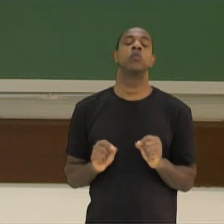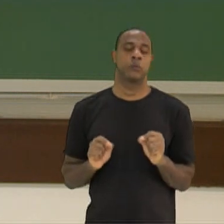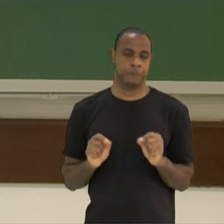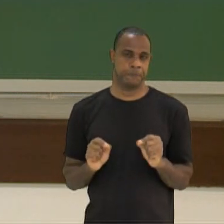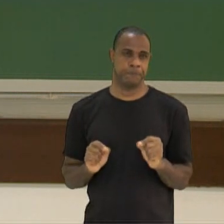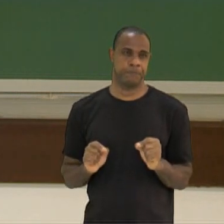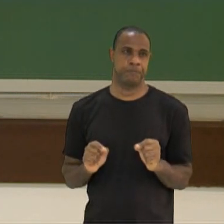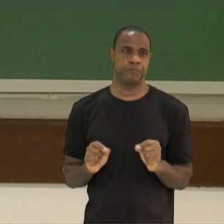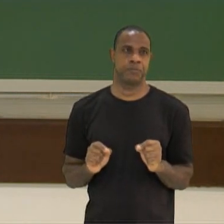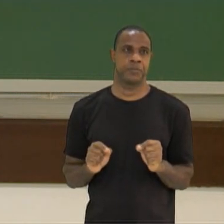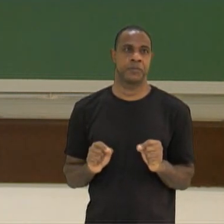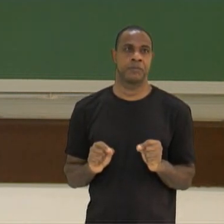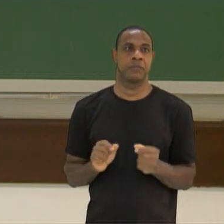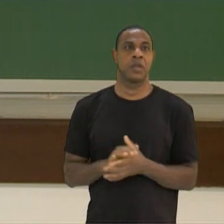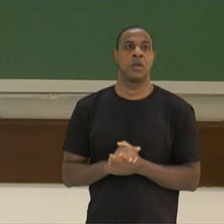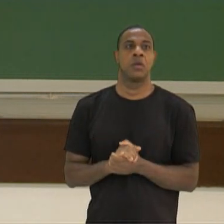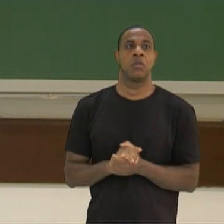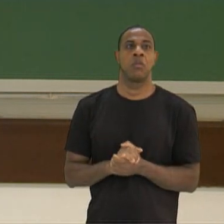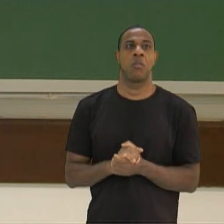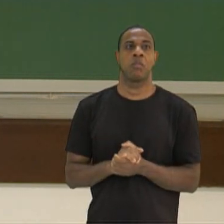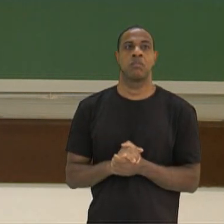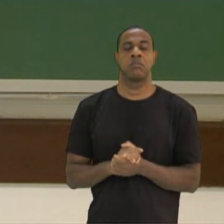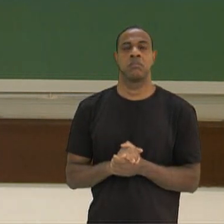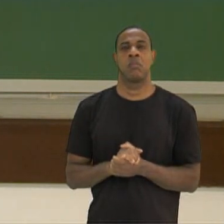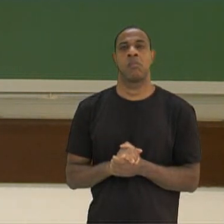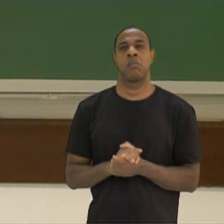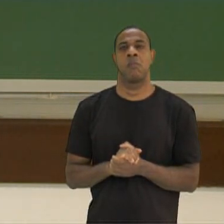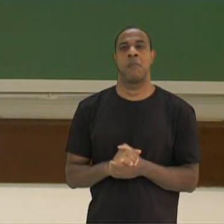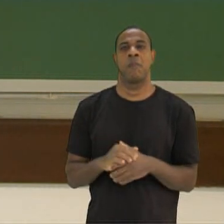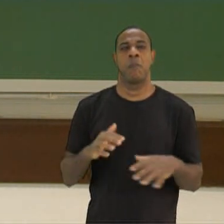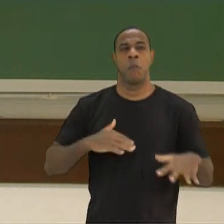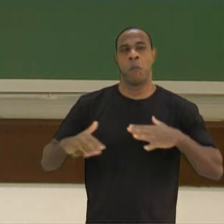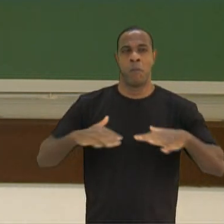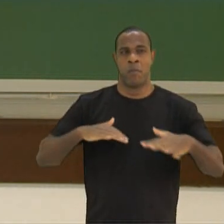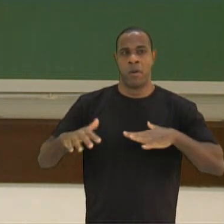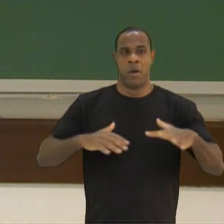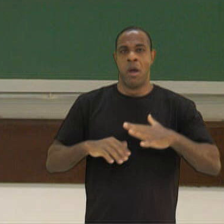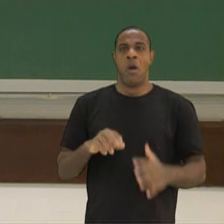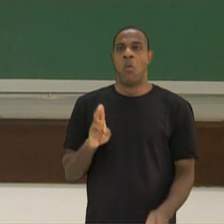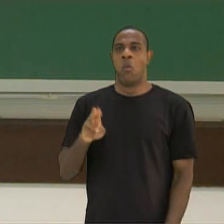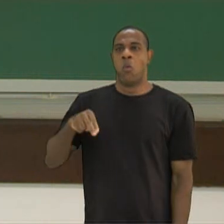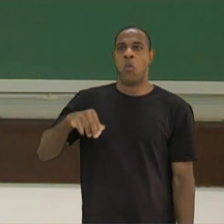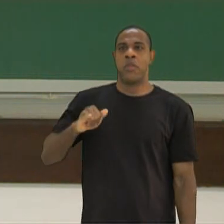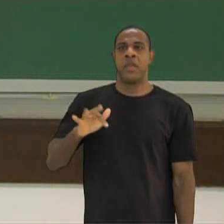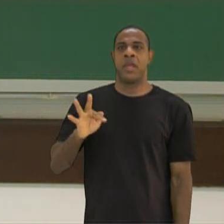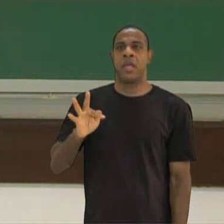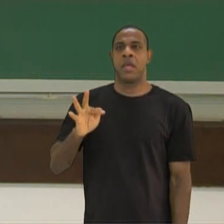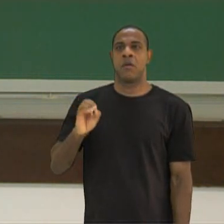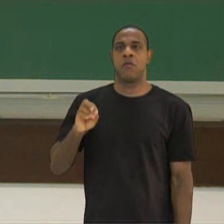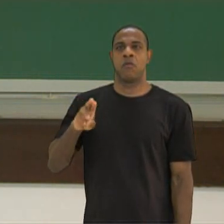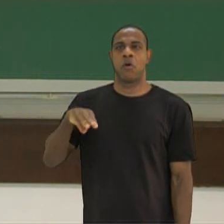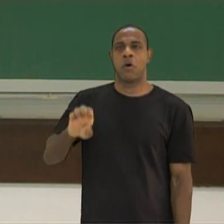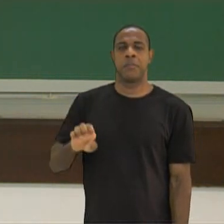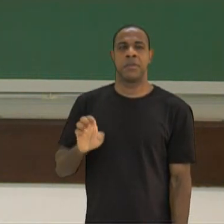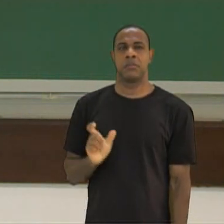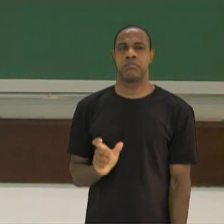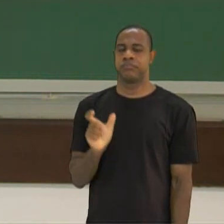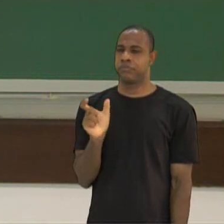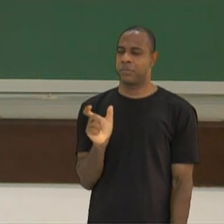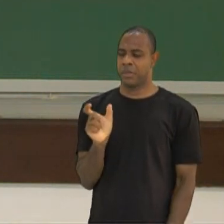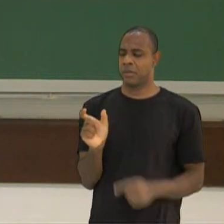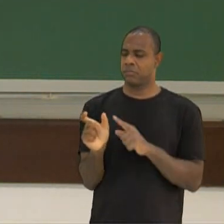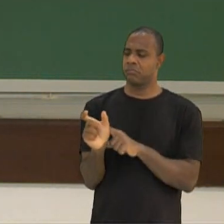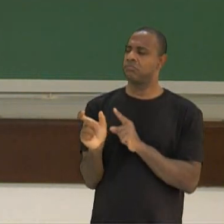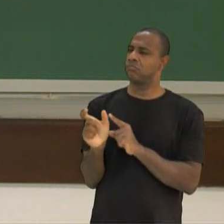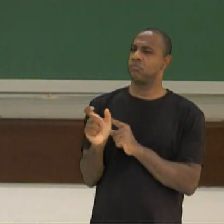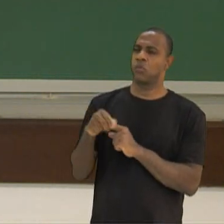última aula, nós paramos nessa parte aqui, em que nós falamos sobre movimento uniforme. Então, essa palavrinha uniforme,